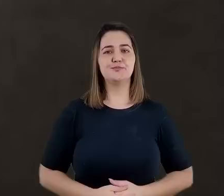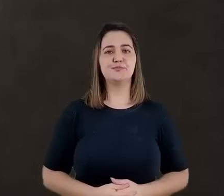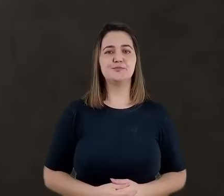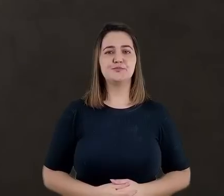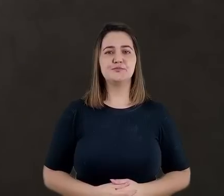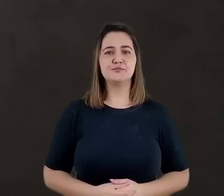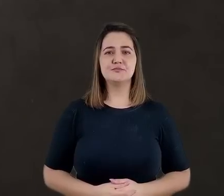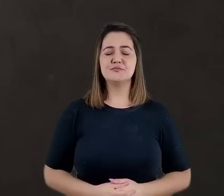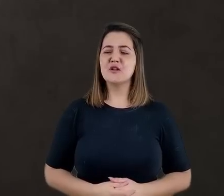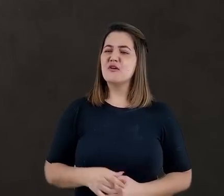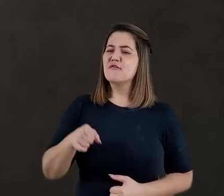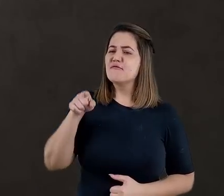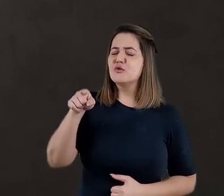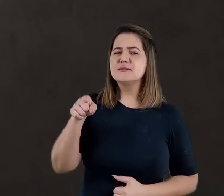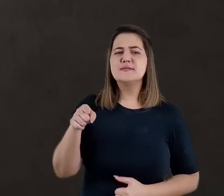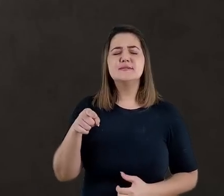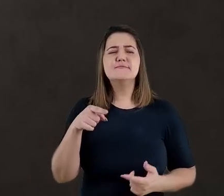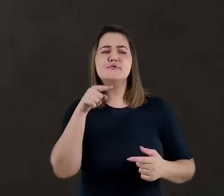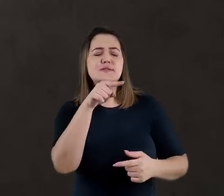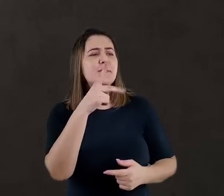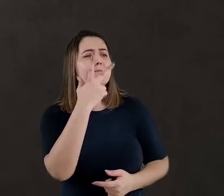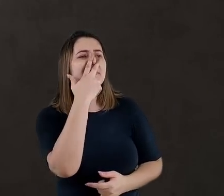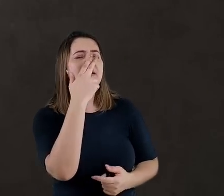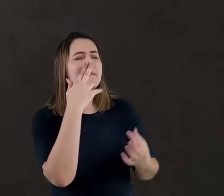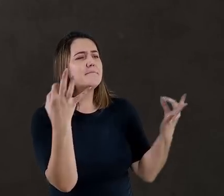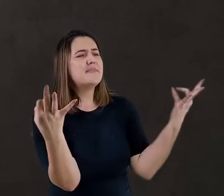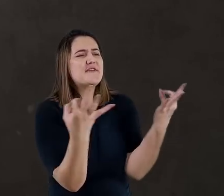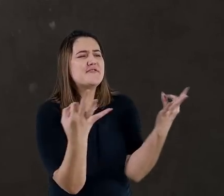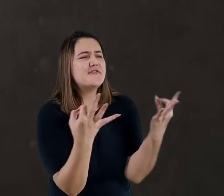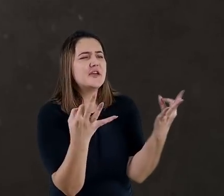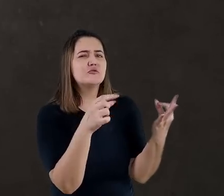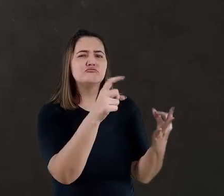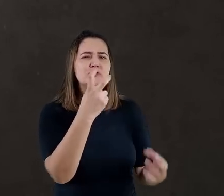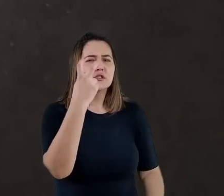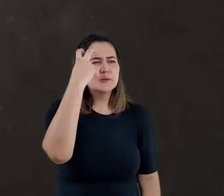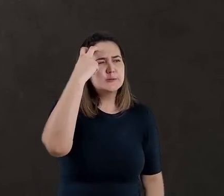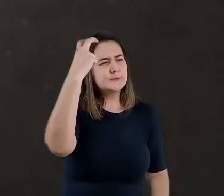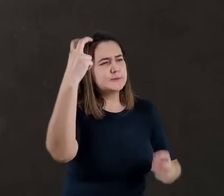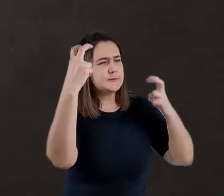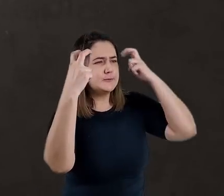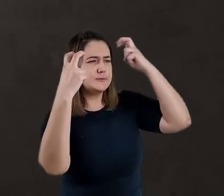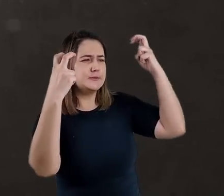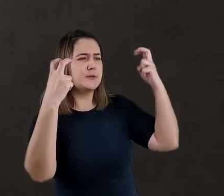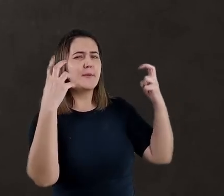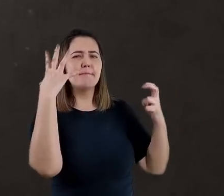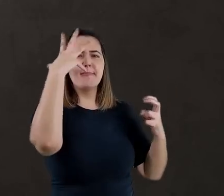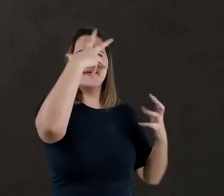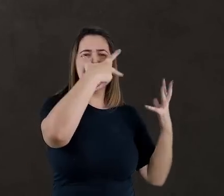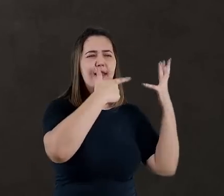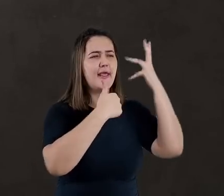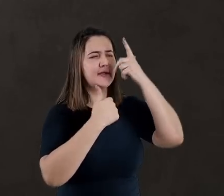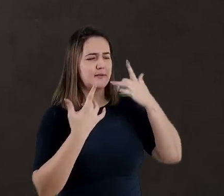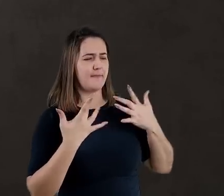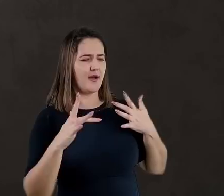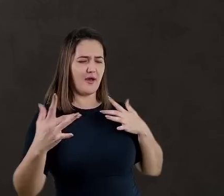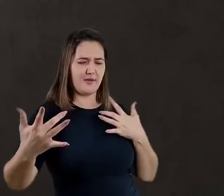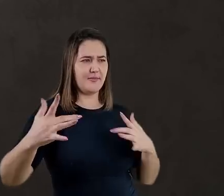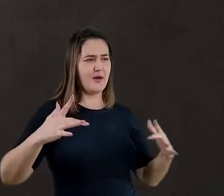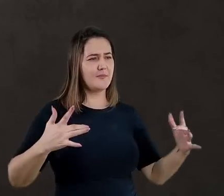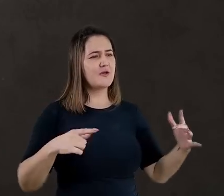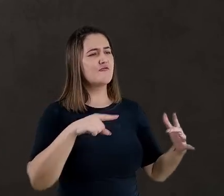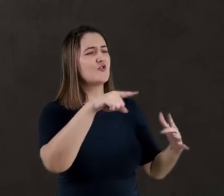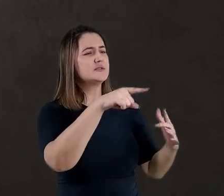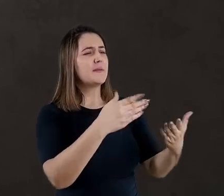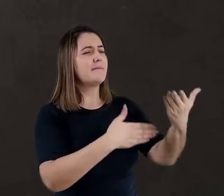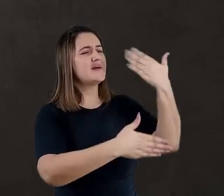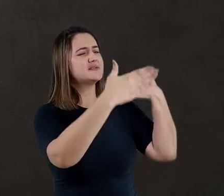você. Você era sinete da perfeição, cheio de sabedoria e de perfeita beleza. Você estava